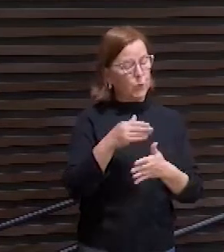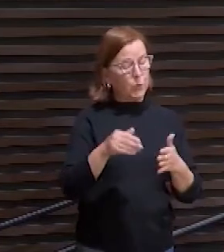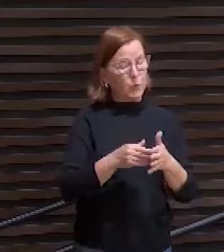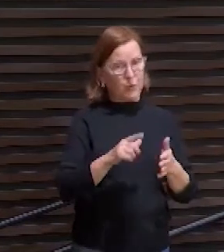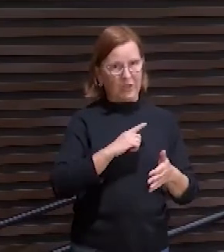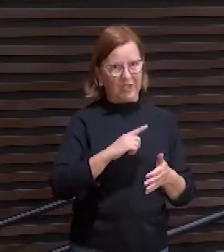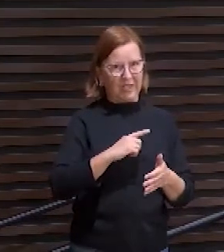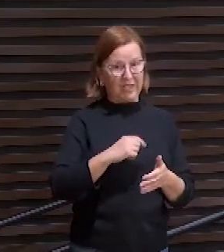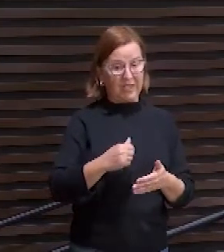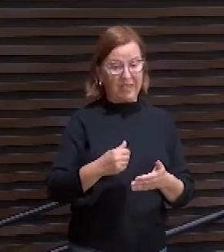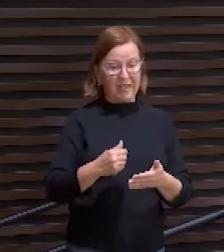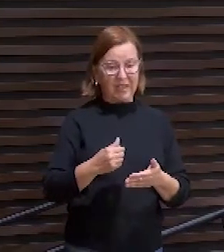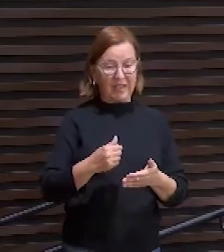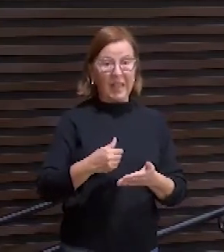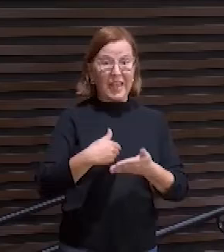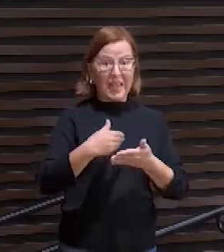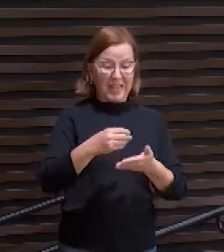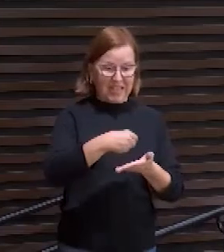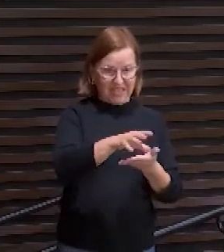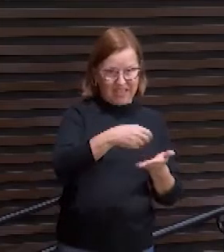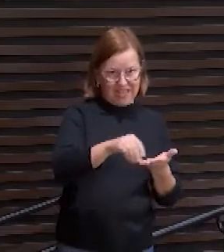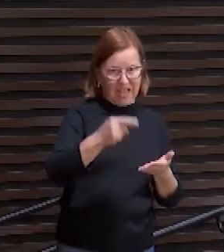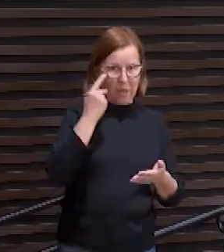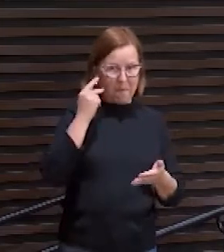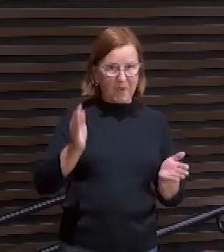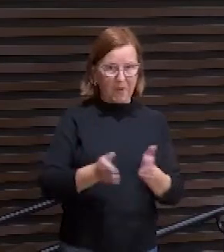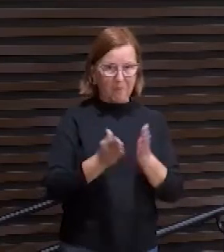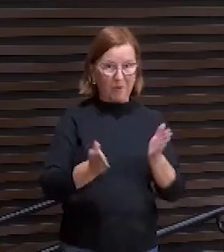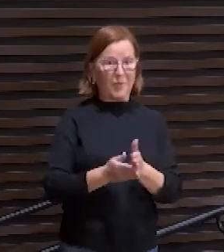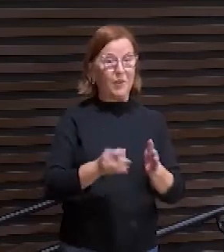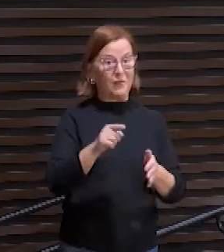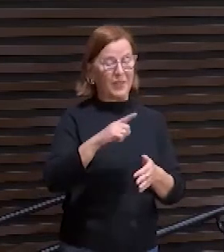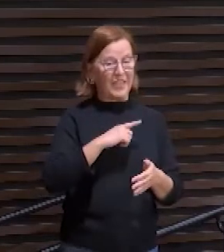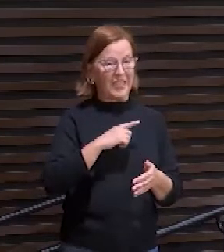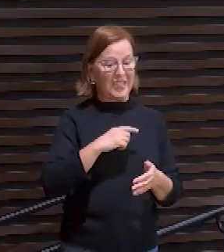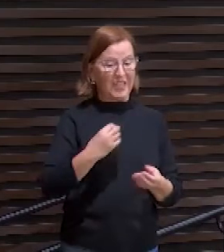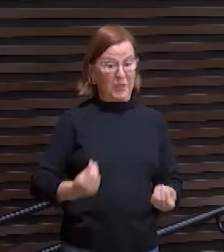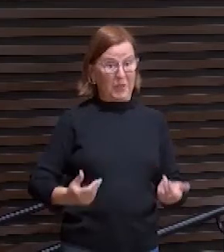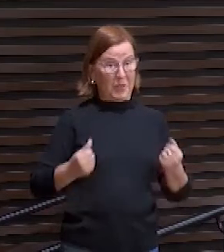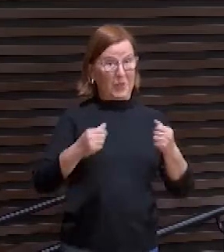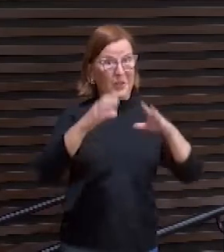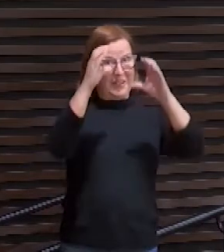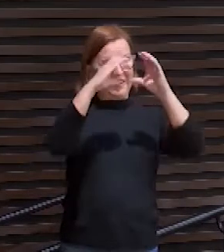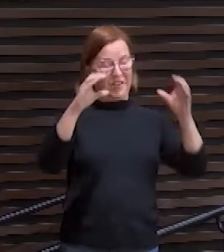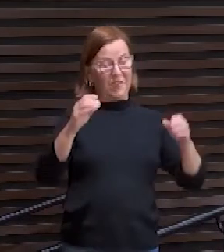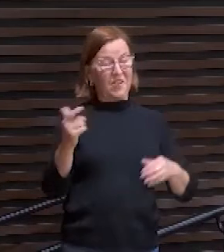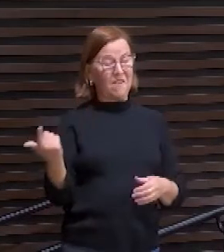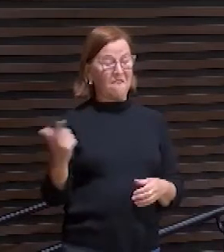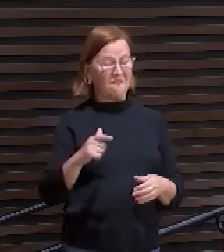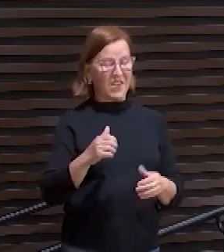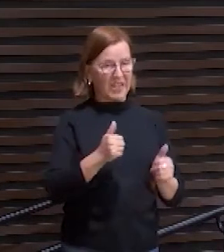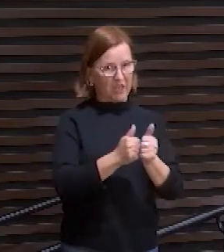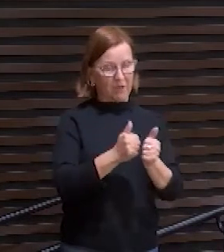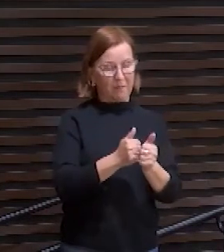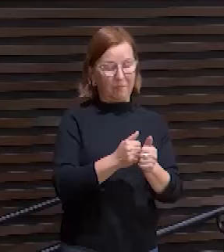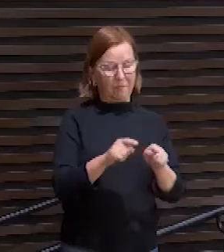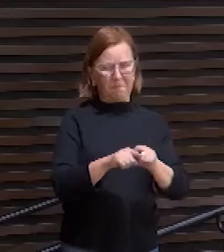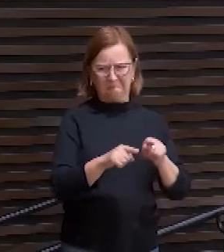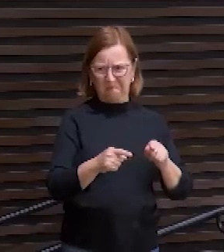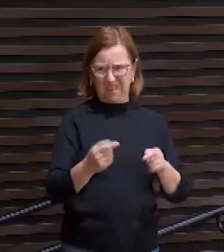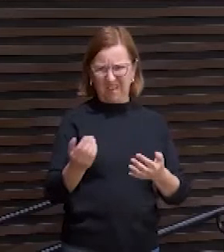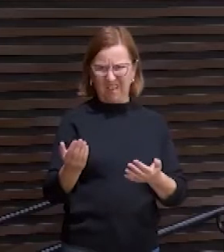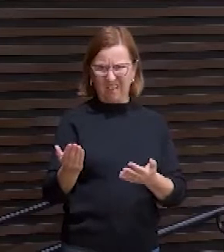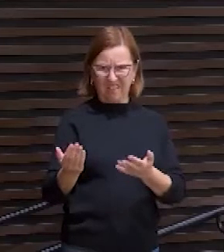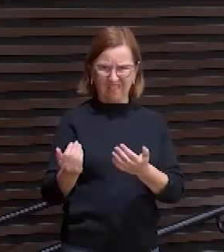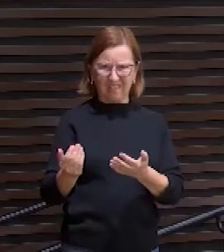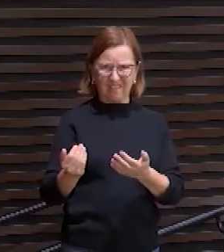pobres e terá um tesouro no céu. Então vem e segue-me. Ele, porém, contrariado com esta